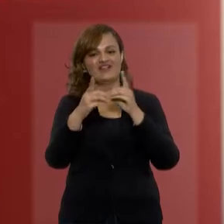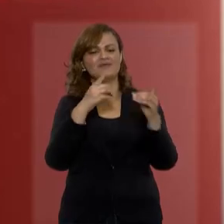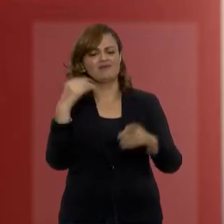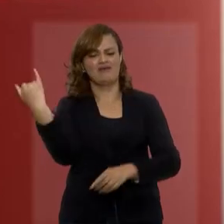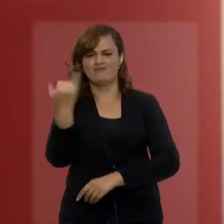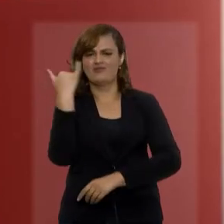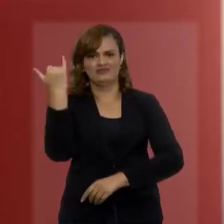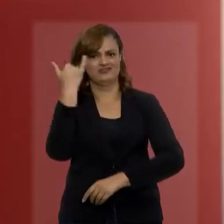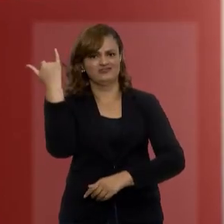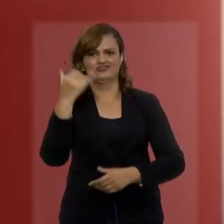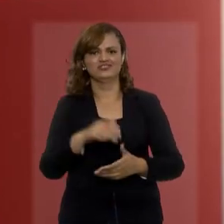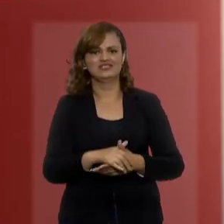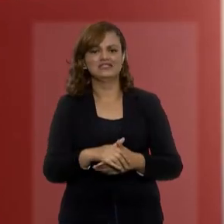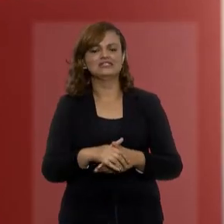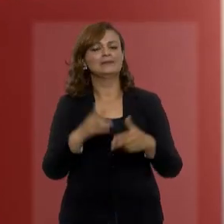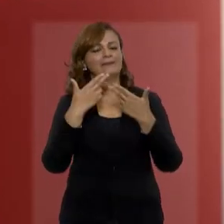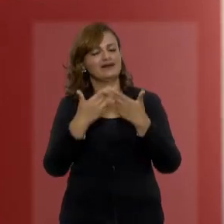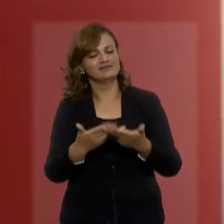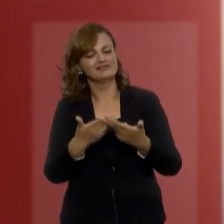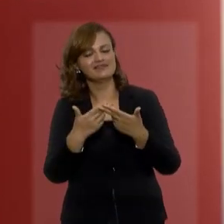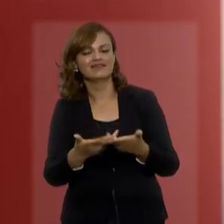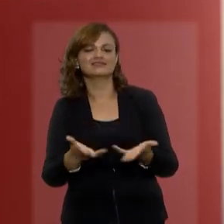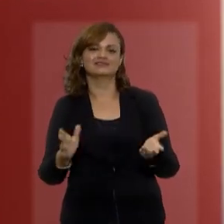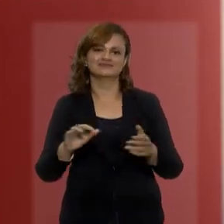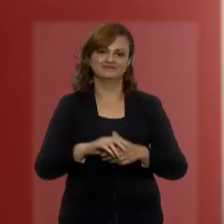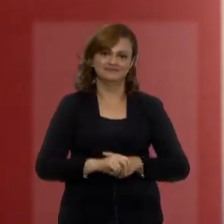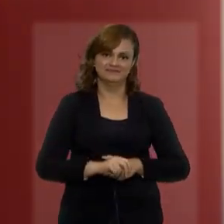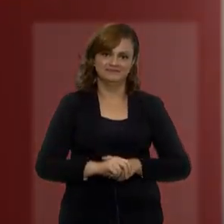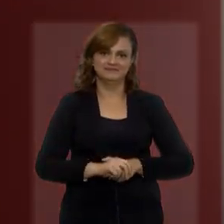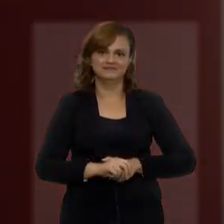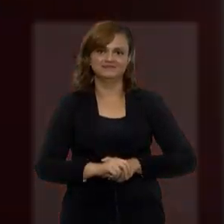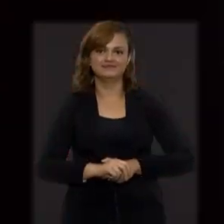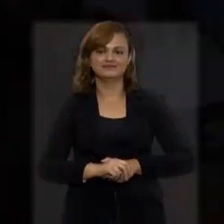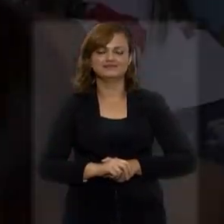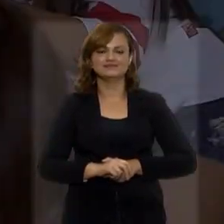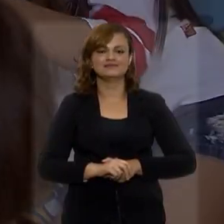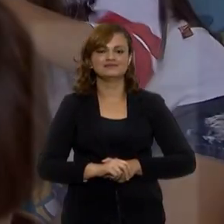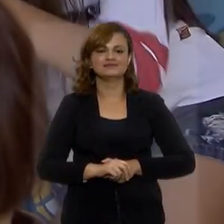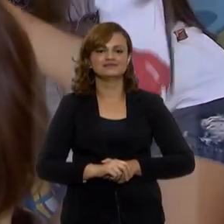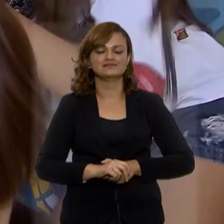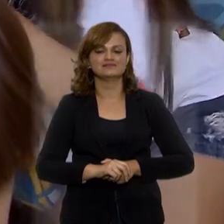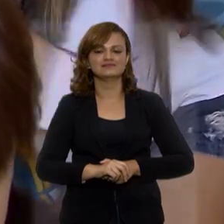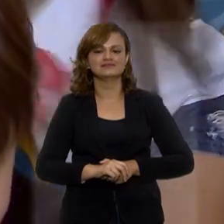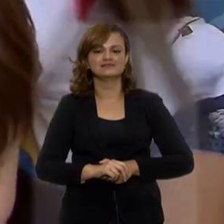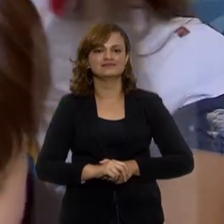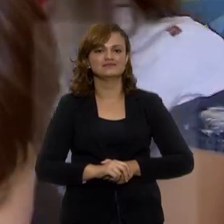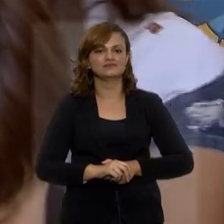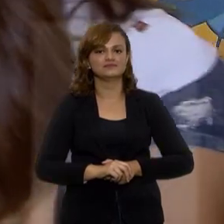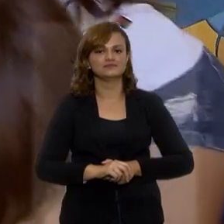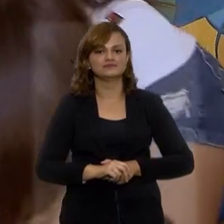diálogo fundamental, a tolerância, paciência.